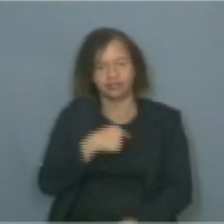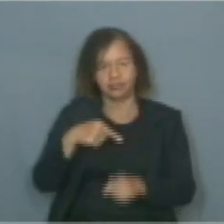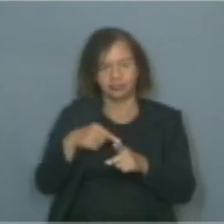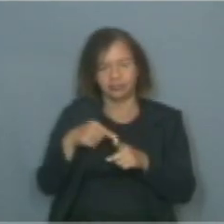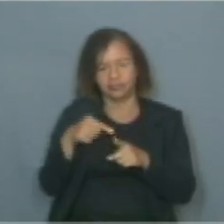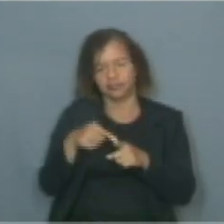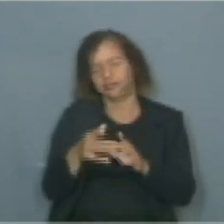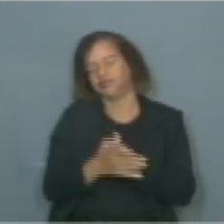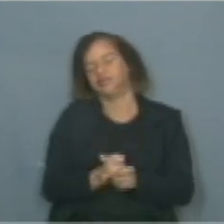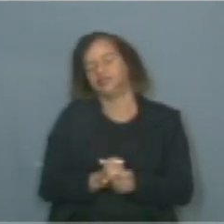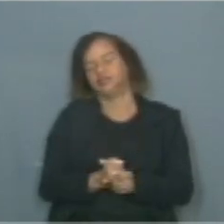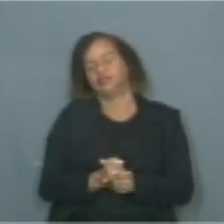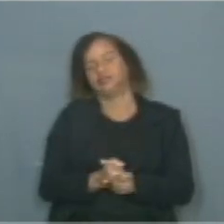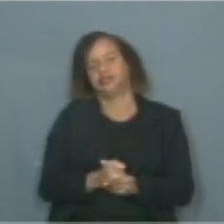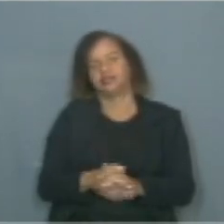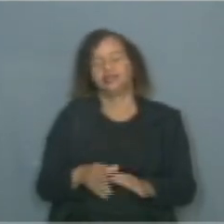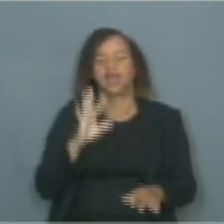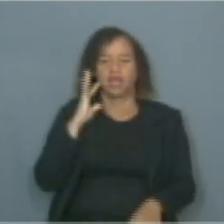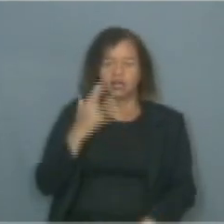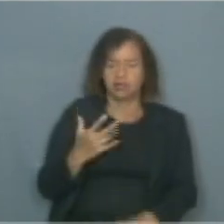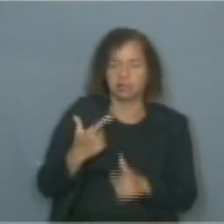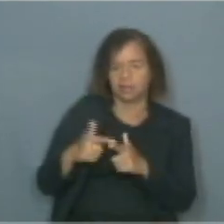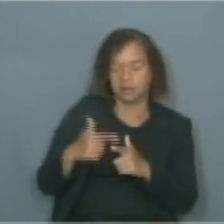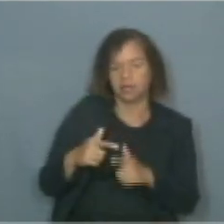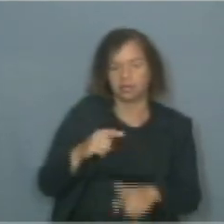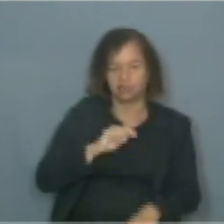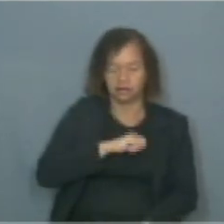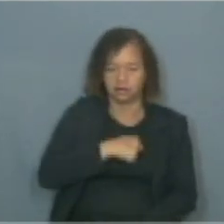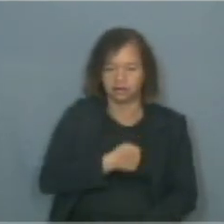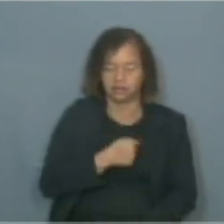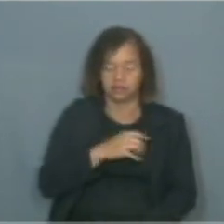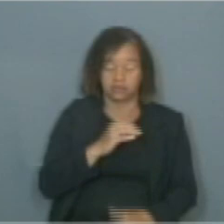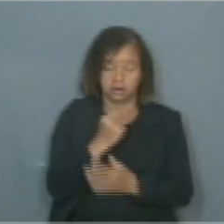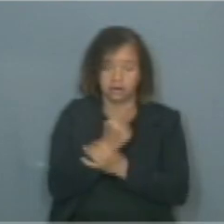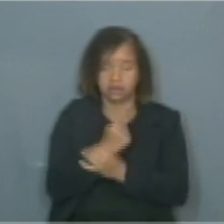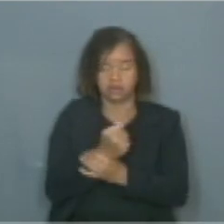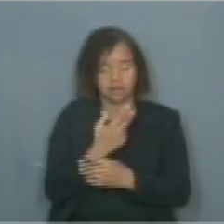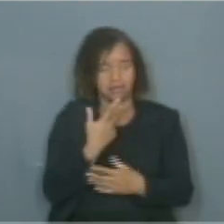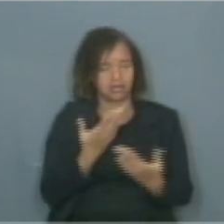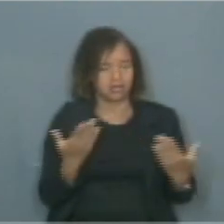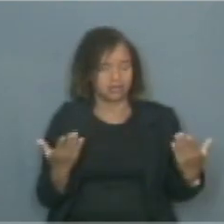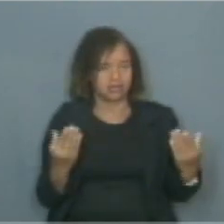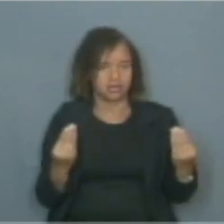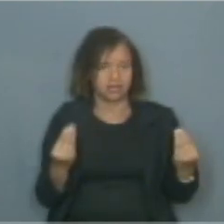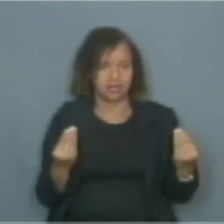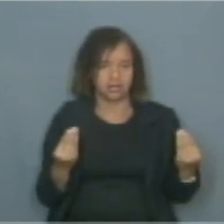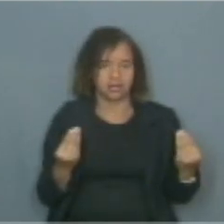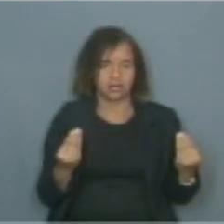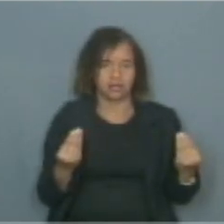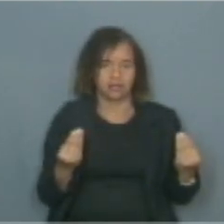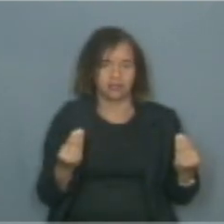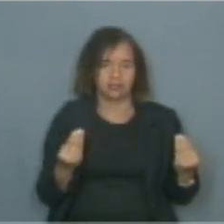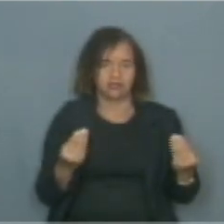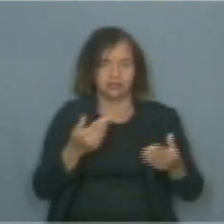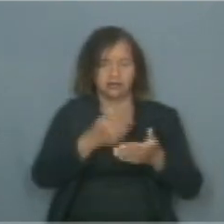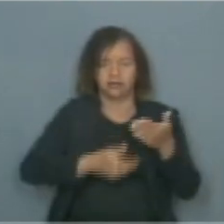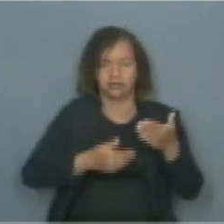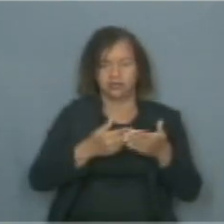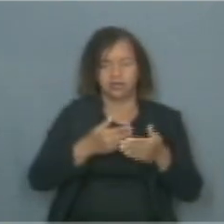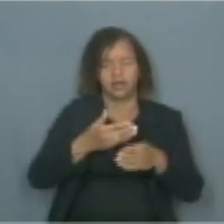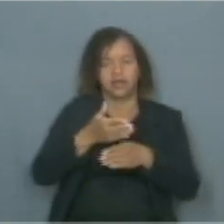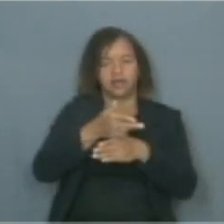E aí, está querendo resolver mesmo a questão de segurança, como é que se deixa, feito a senhora mencionou aqui, o contrato das câmaras